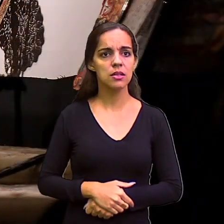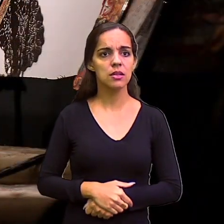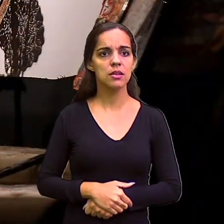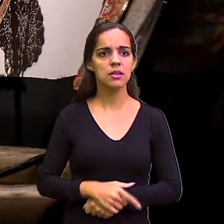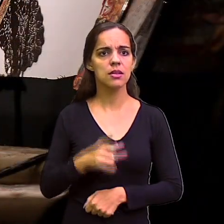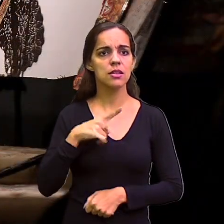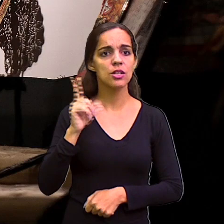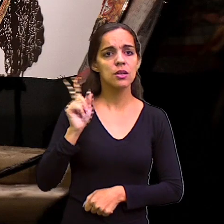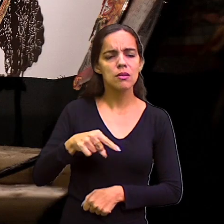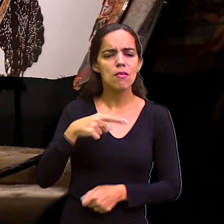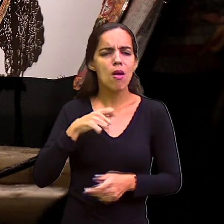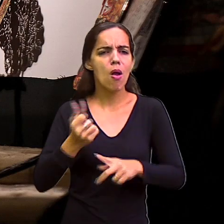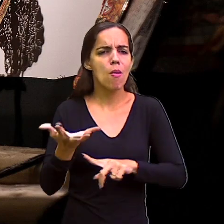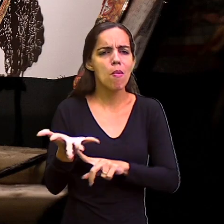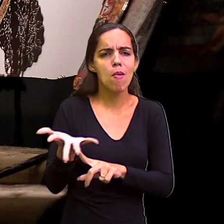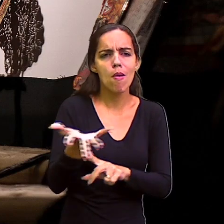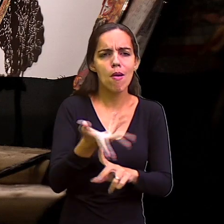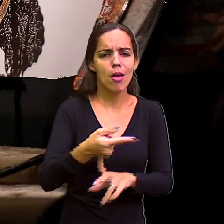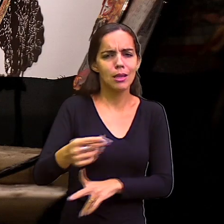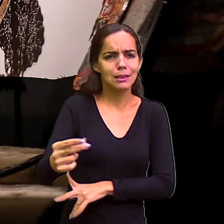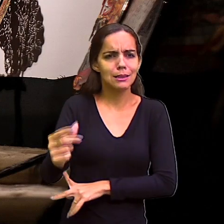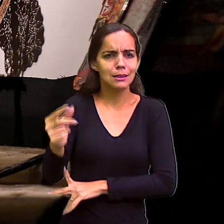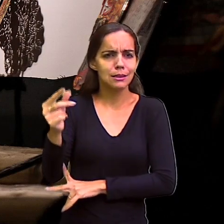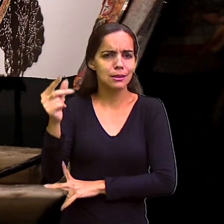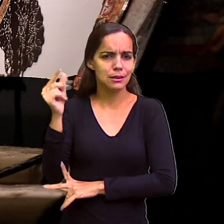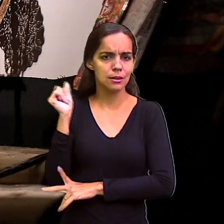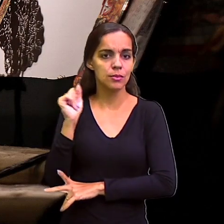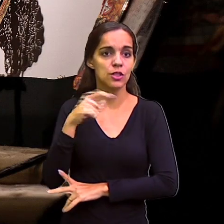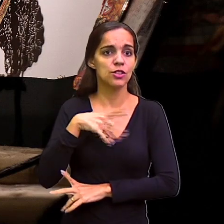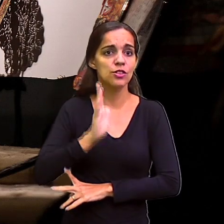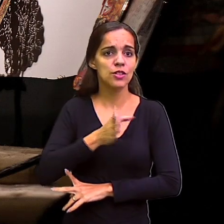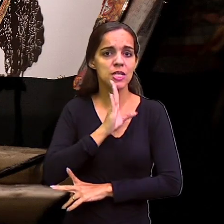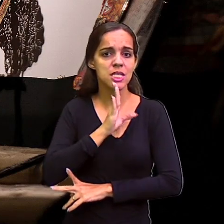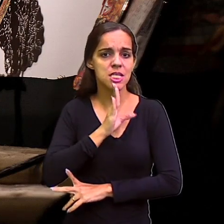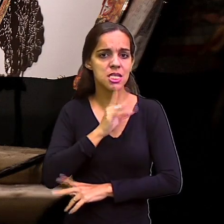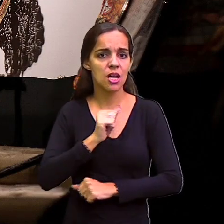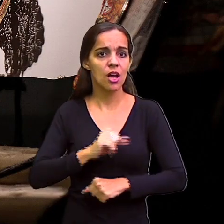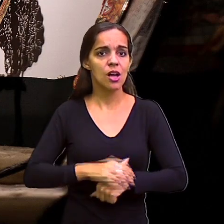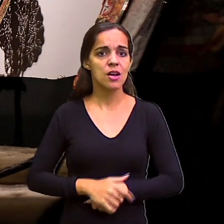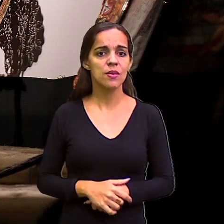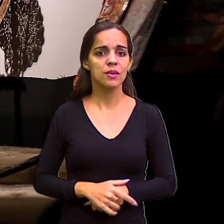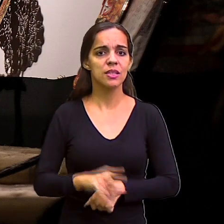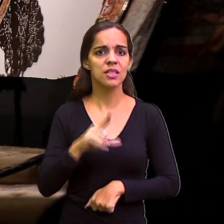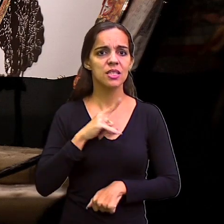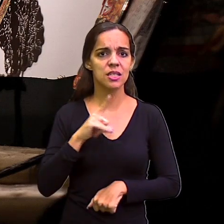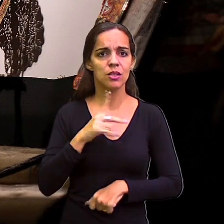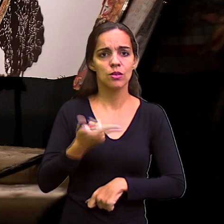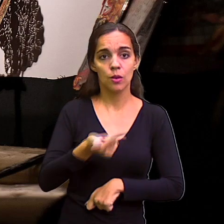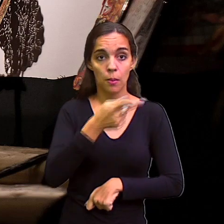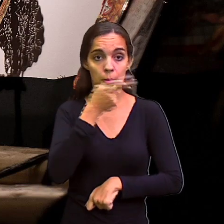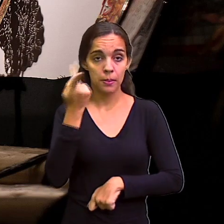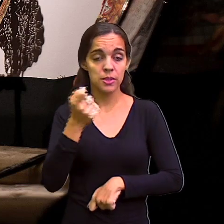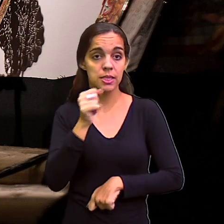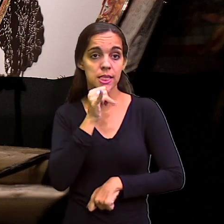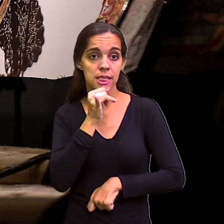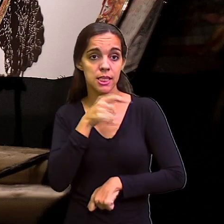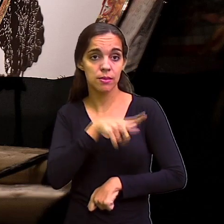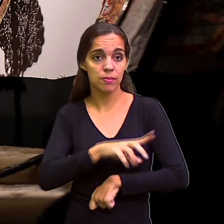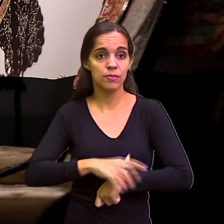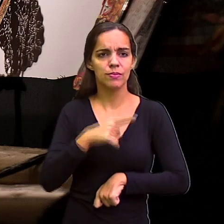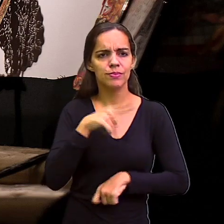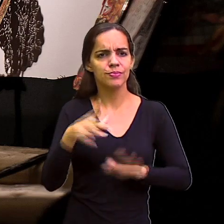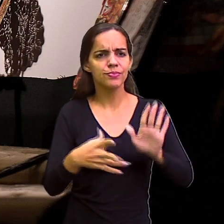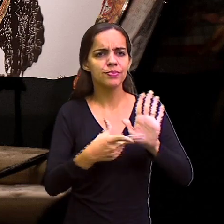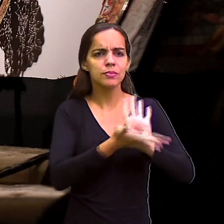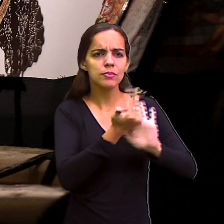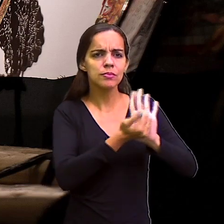Pinyin, é uma arte muito antiga de contar histórias e de entretenimento que usa bonecos de sombras. As suas